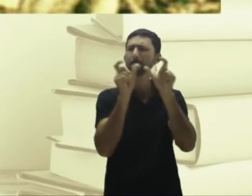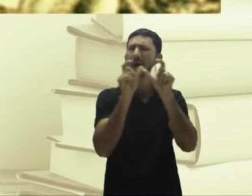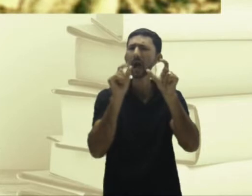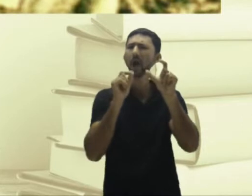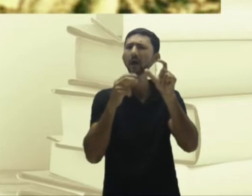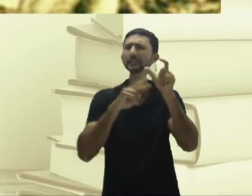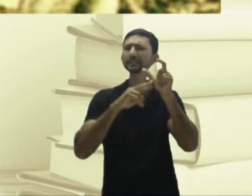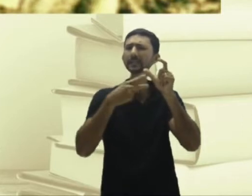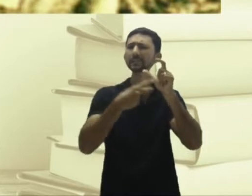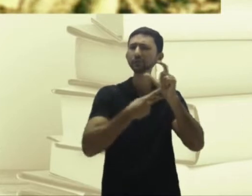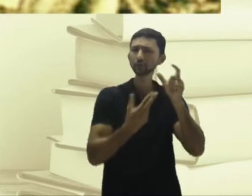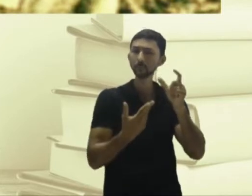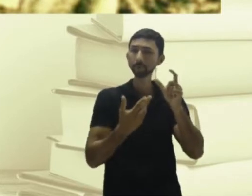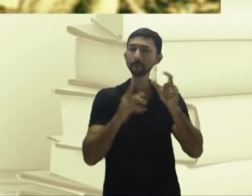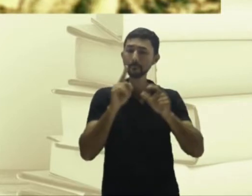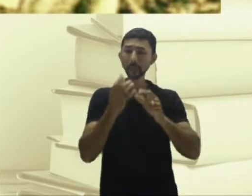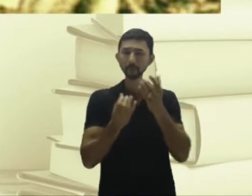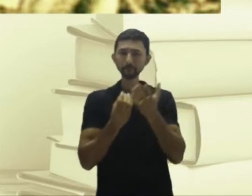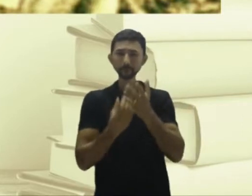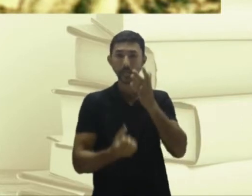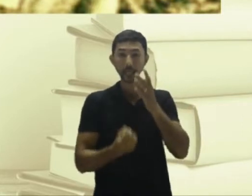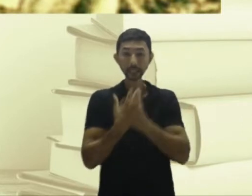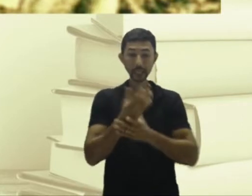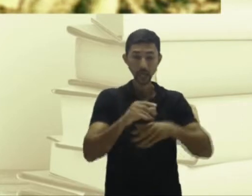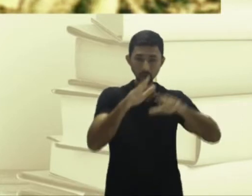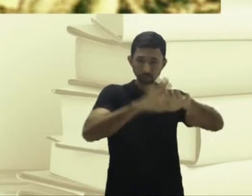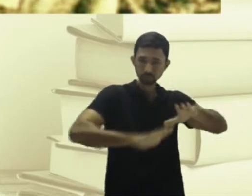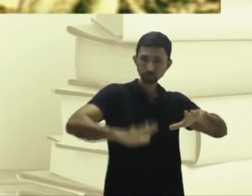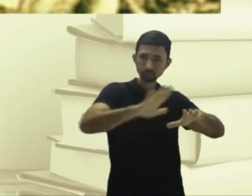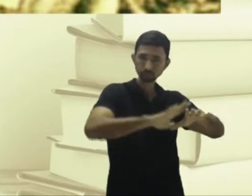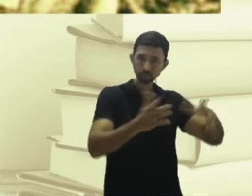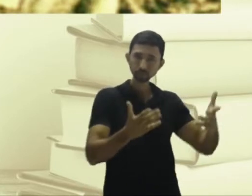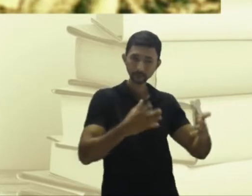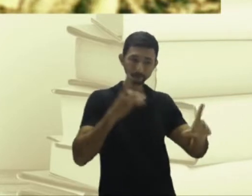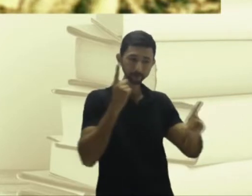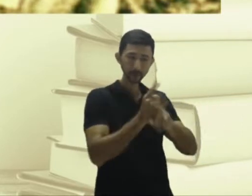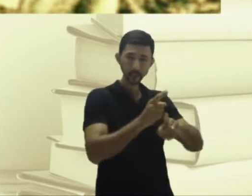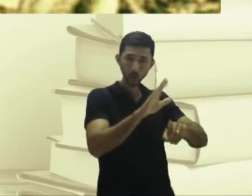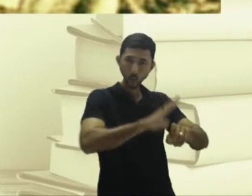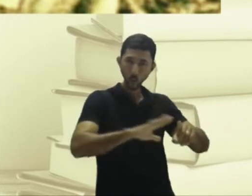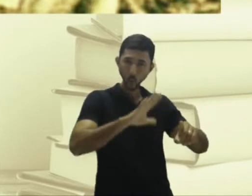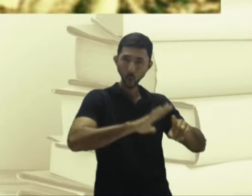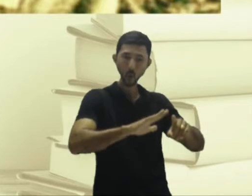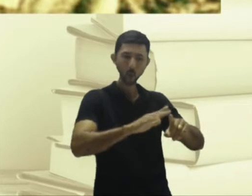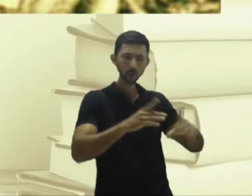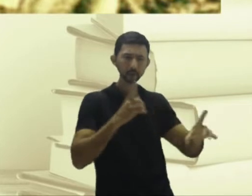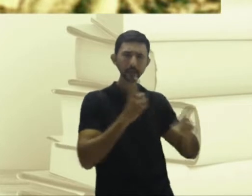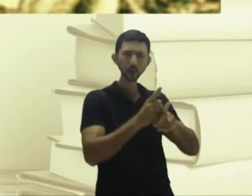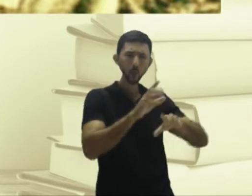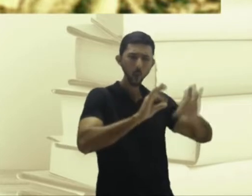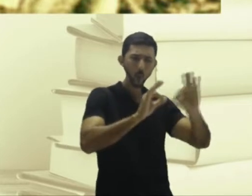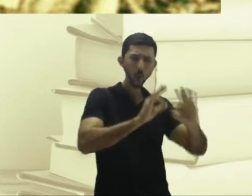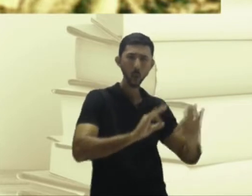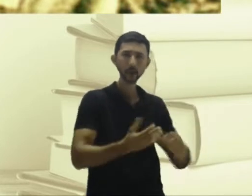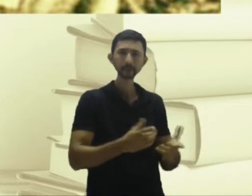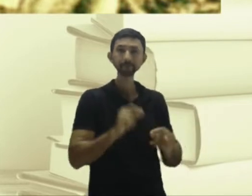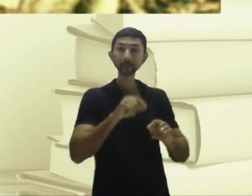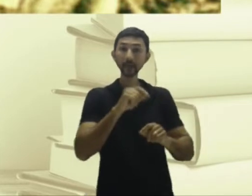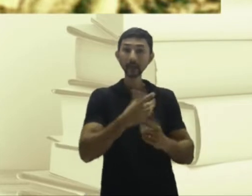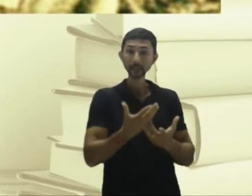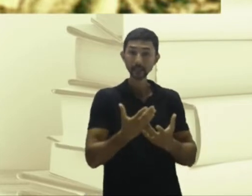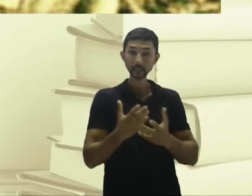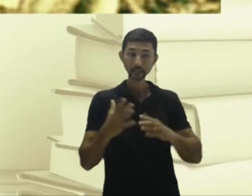é criar condições na terra descoberta ou ocupada pelos portugueses para que aqui